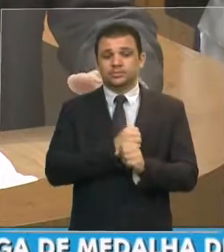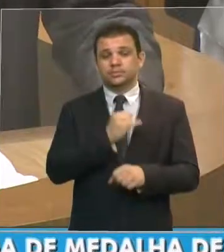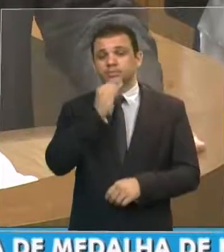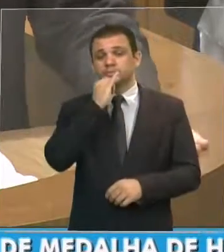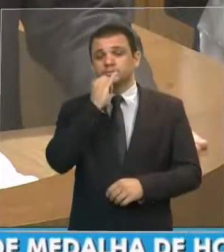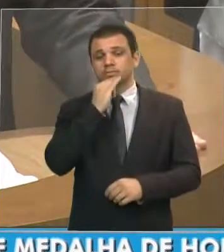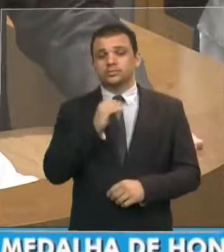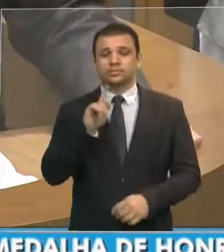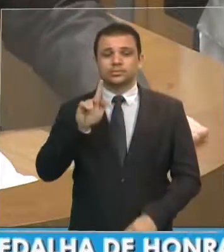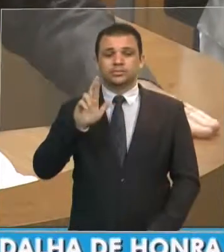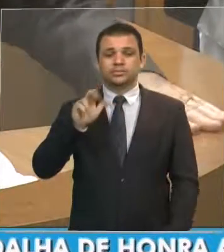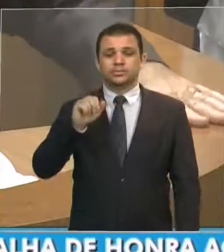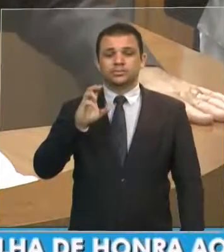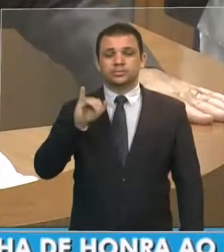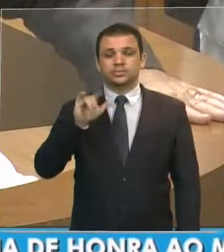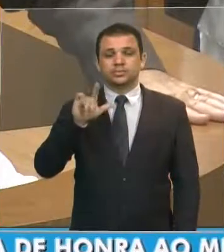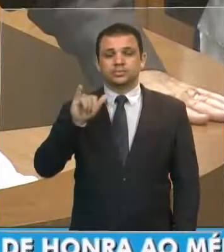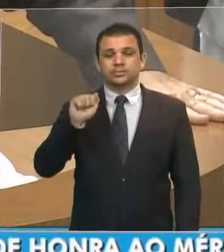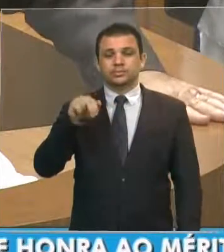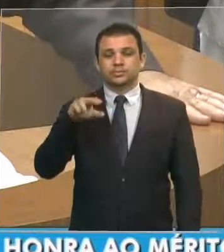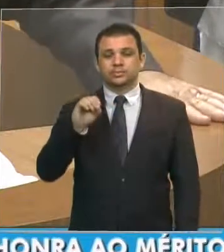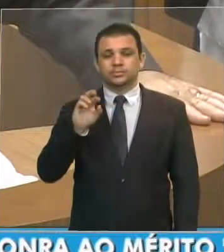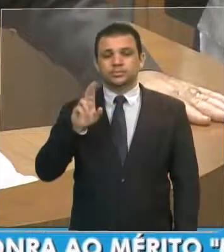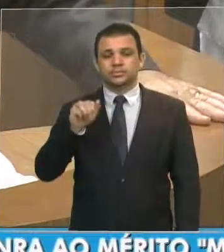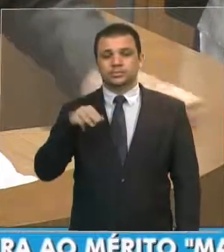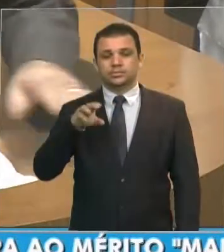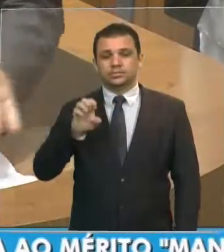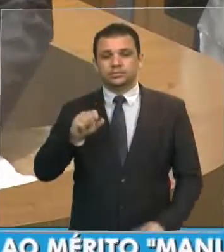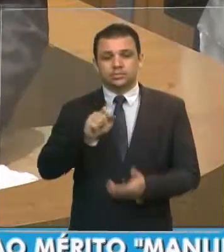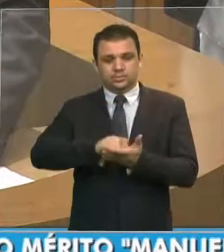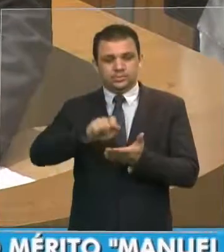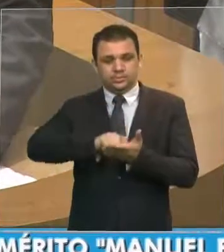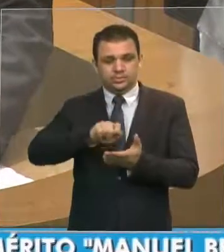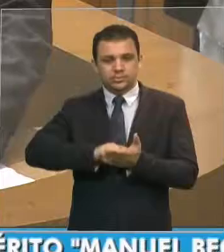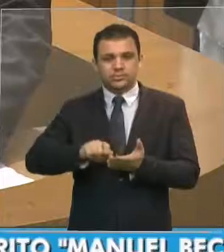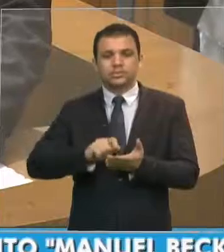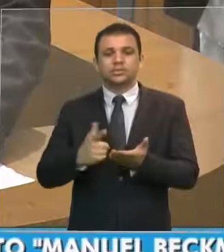de Graciliano Ramos e